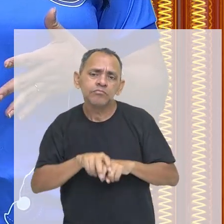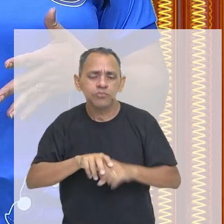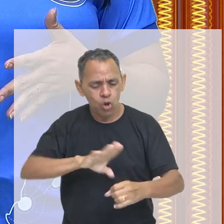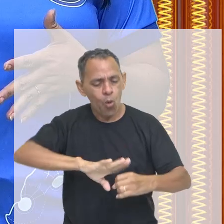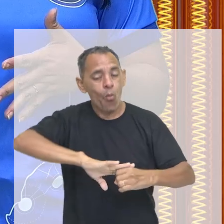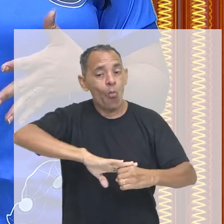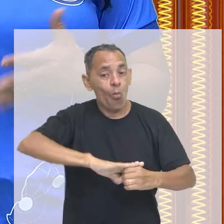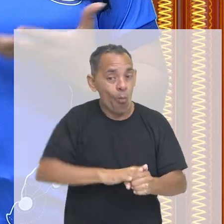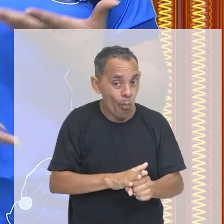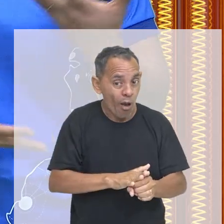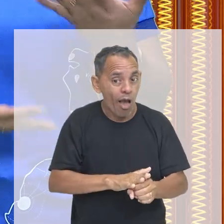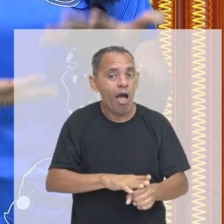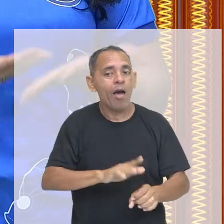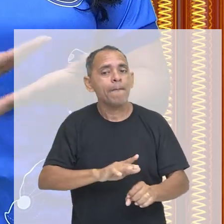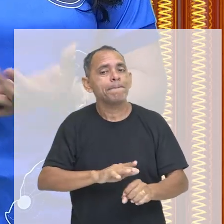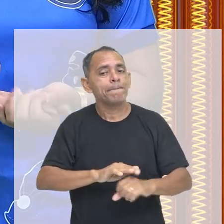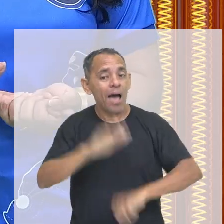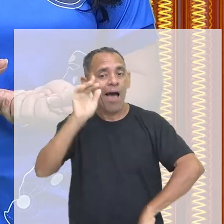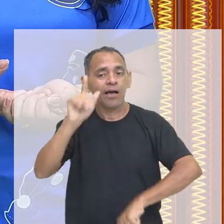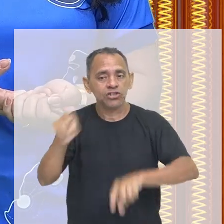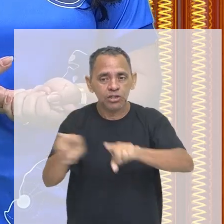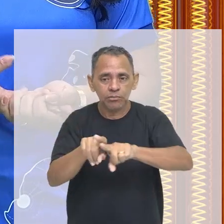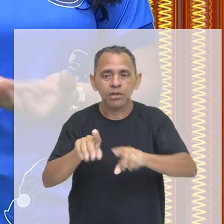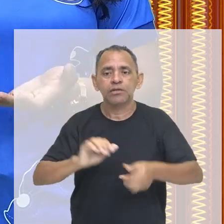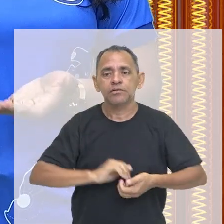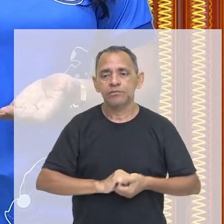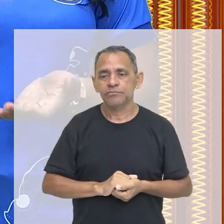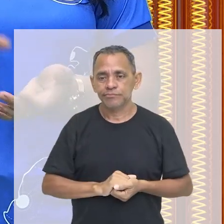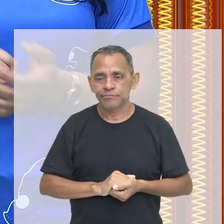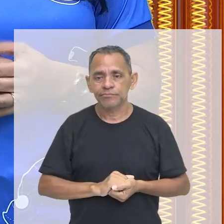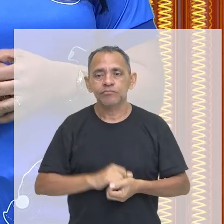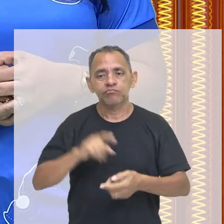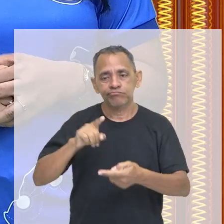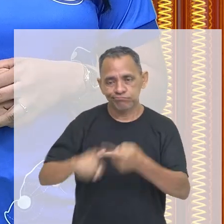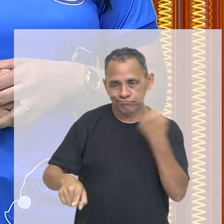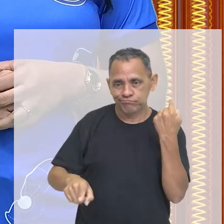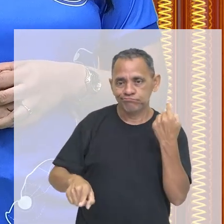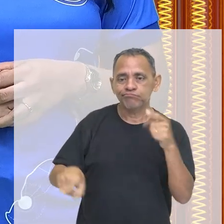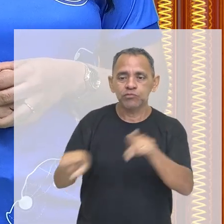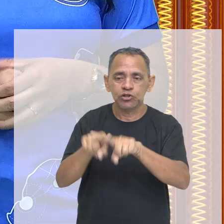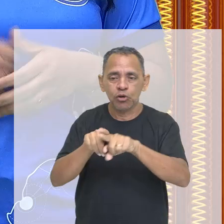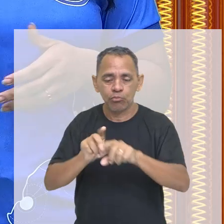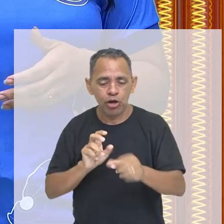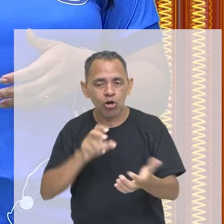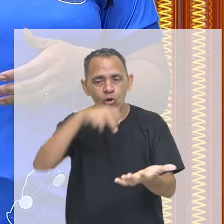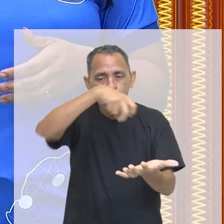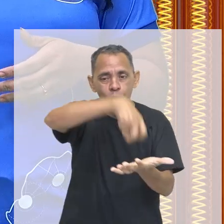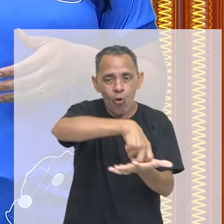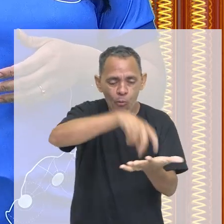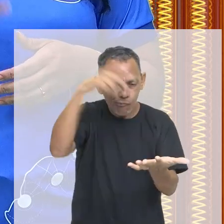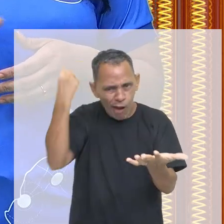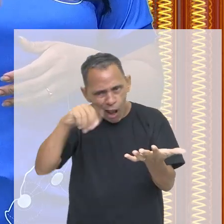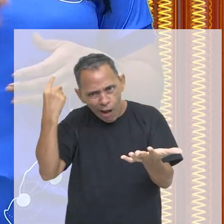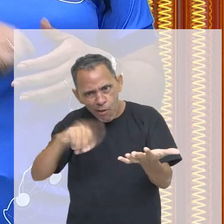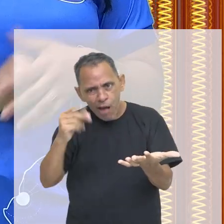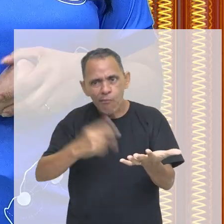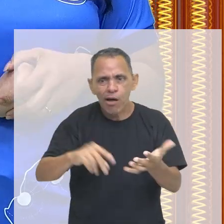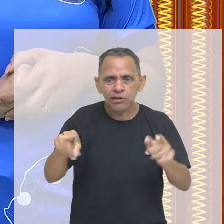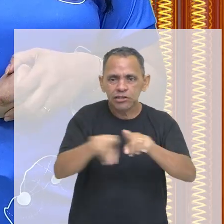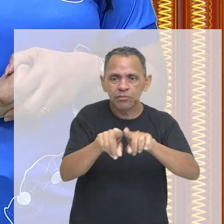ser obedecido. Por isso que ele é um dos mais repressores e ainda temos ali a aplicabilidade tanto da censura quanto